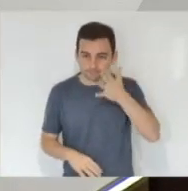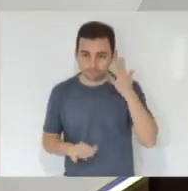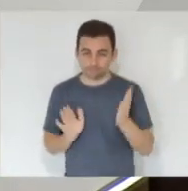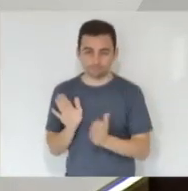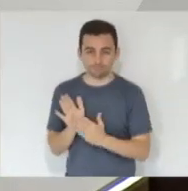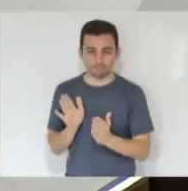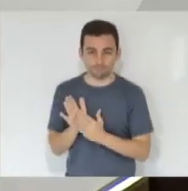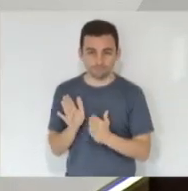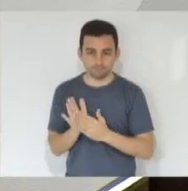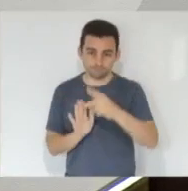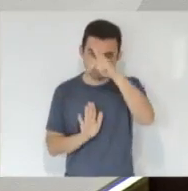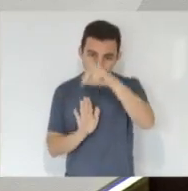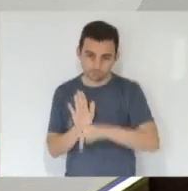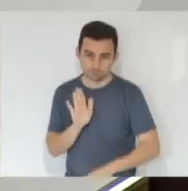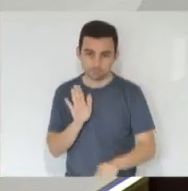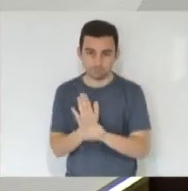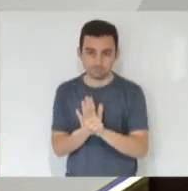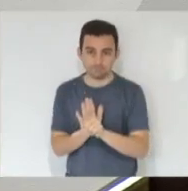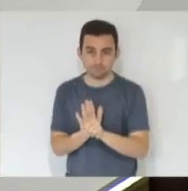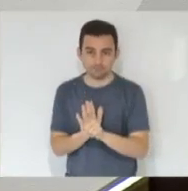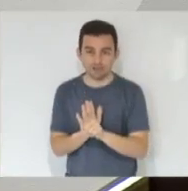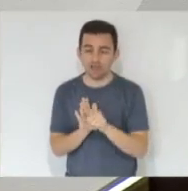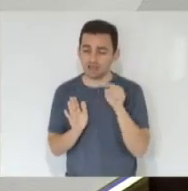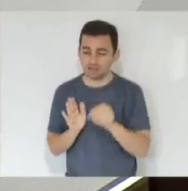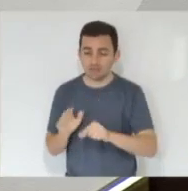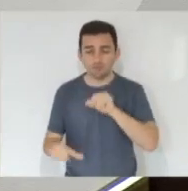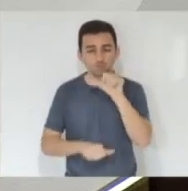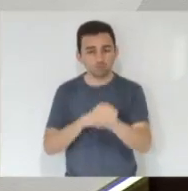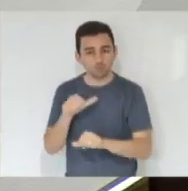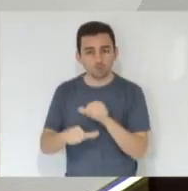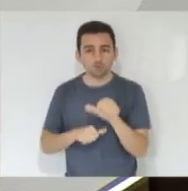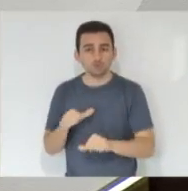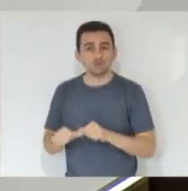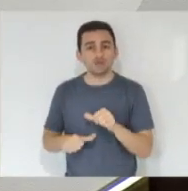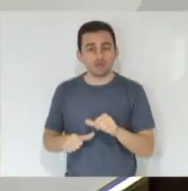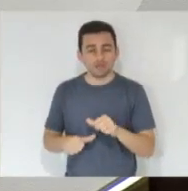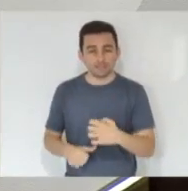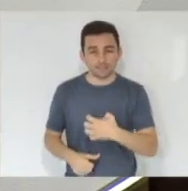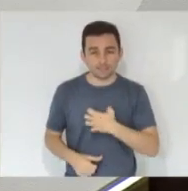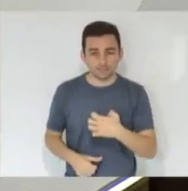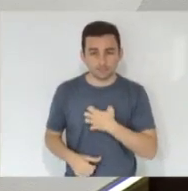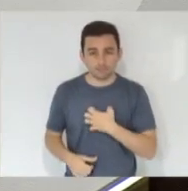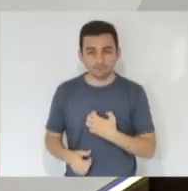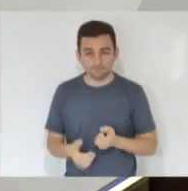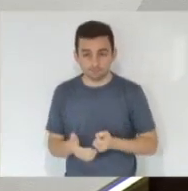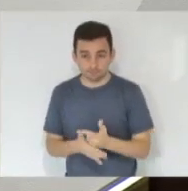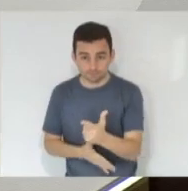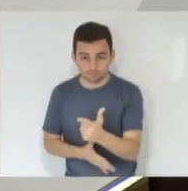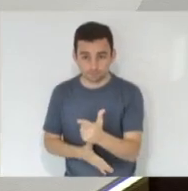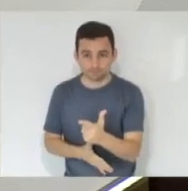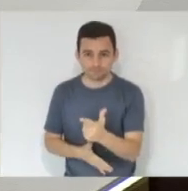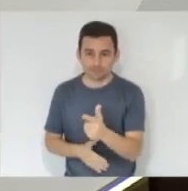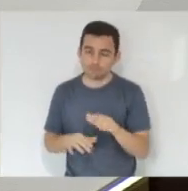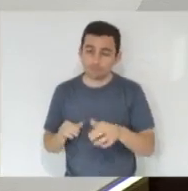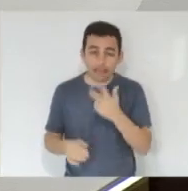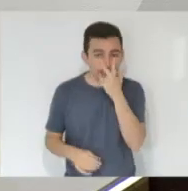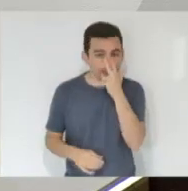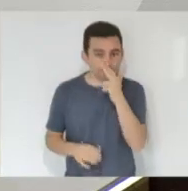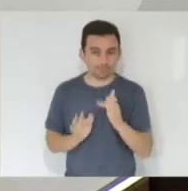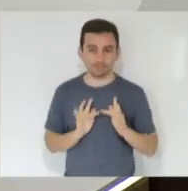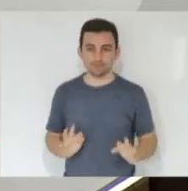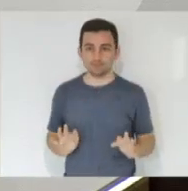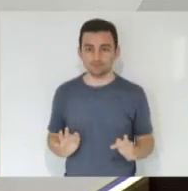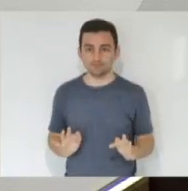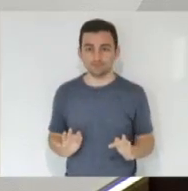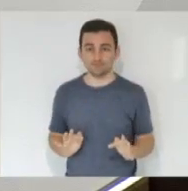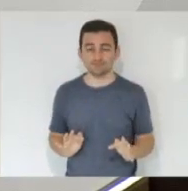projeto de lei que visa transformar uma simples atitude de compra corriqueira no nosso dia a dia